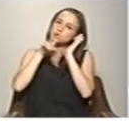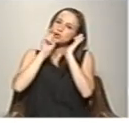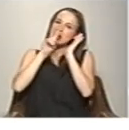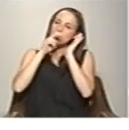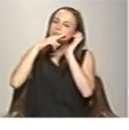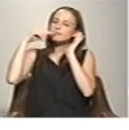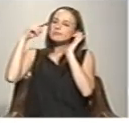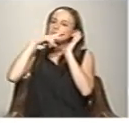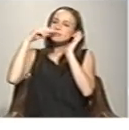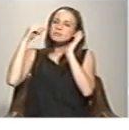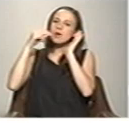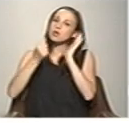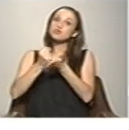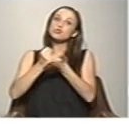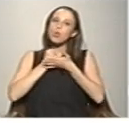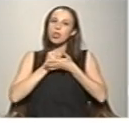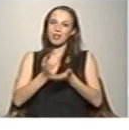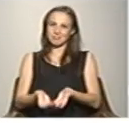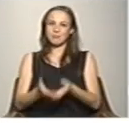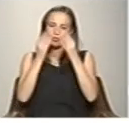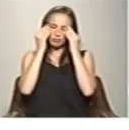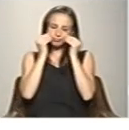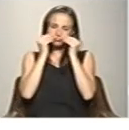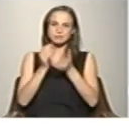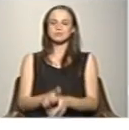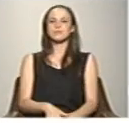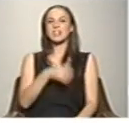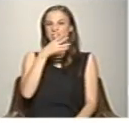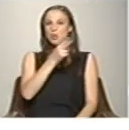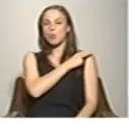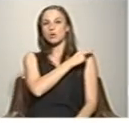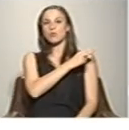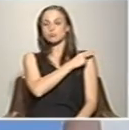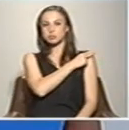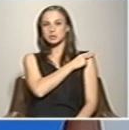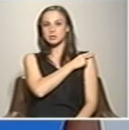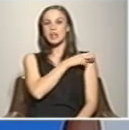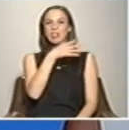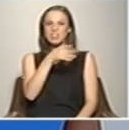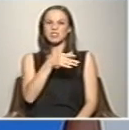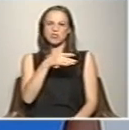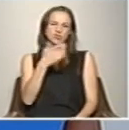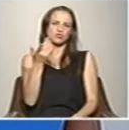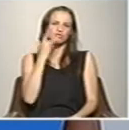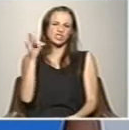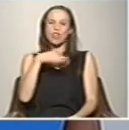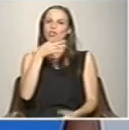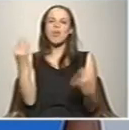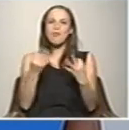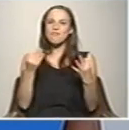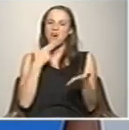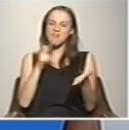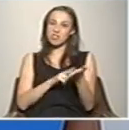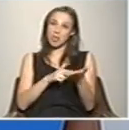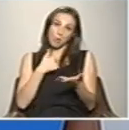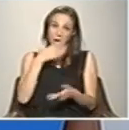por si só já é o suficiente para adormecer. Diz uma universidade de Maryland que assim é. Portanto, eu vou acreditar que seja verdade. É